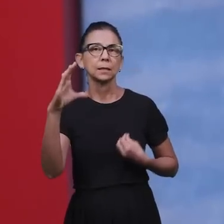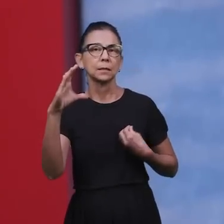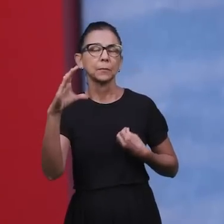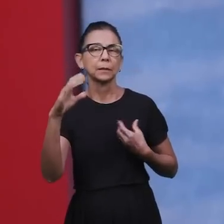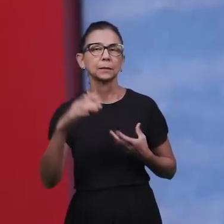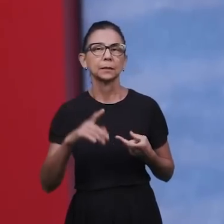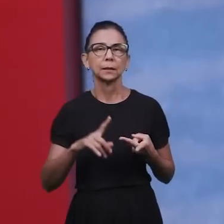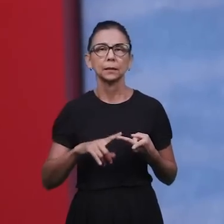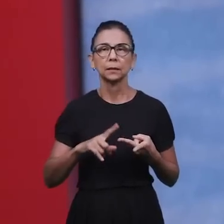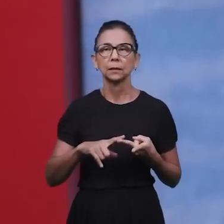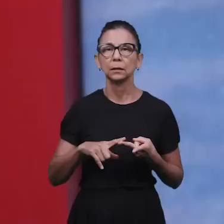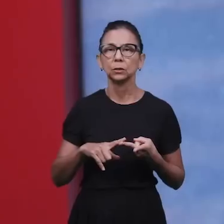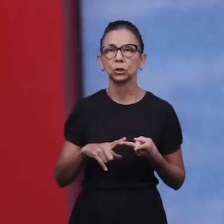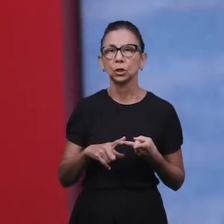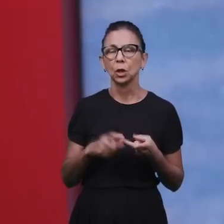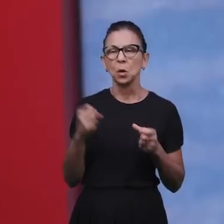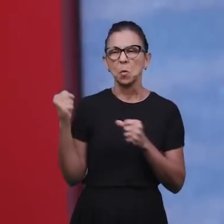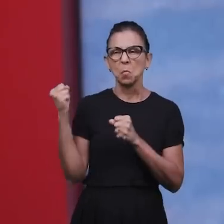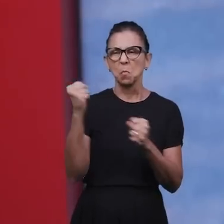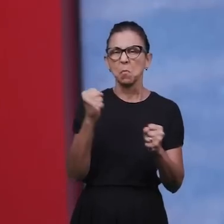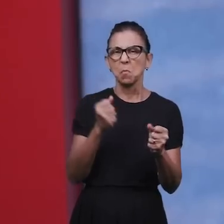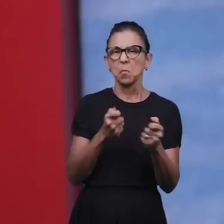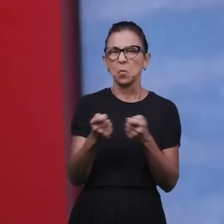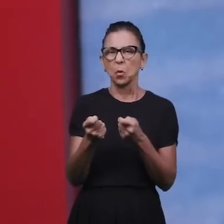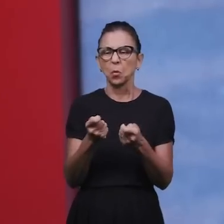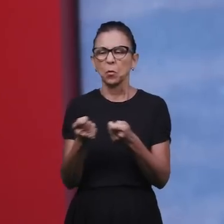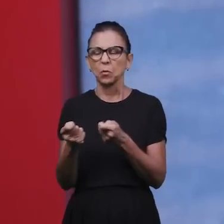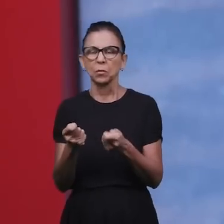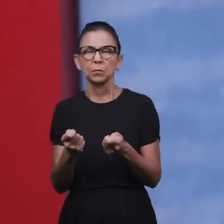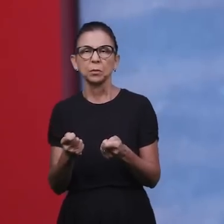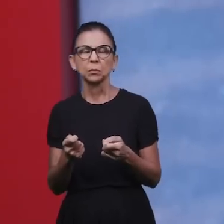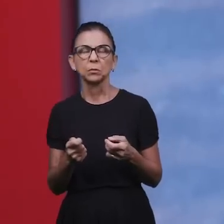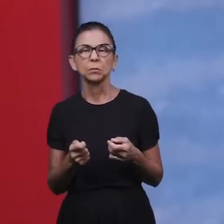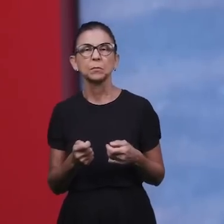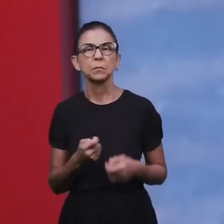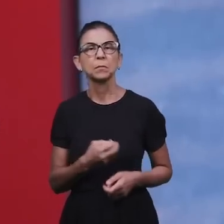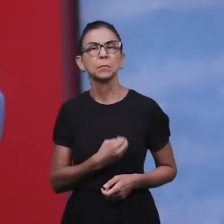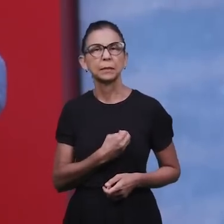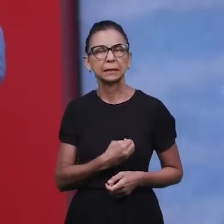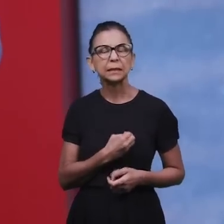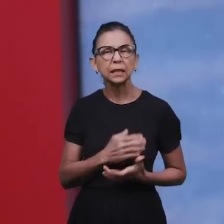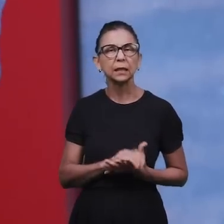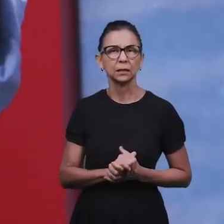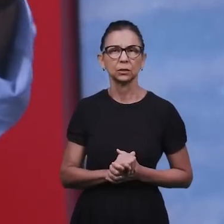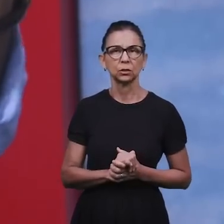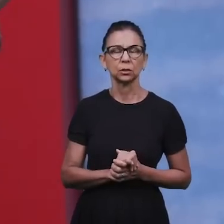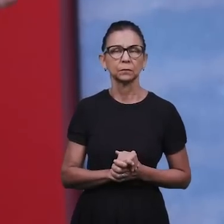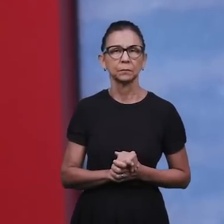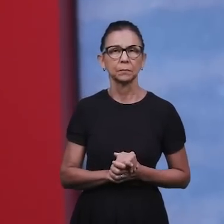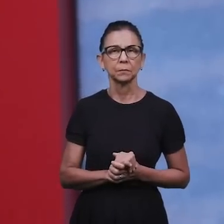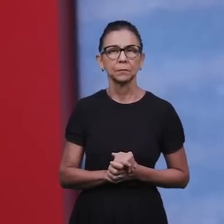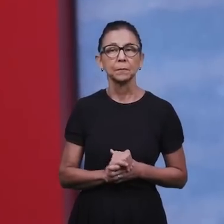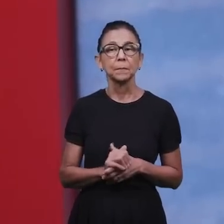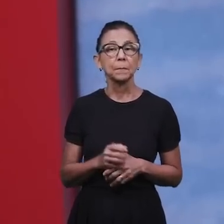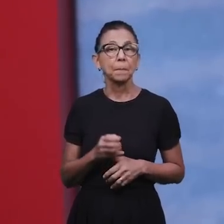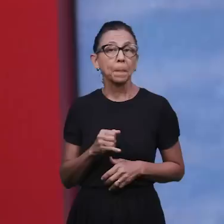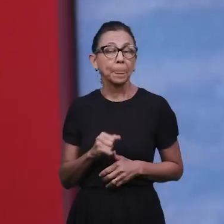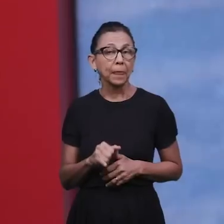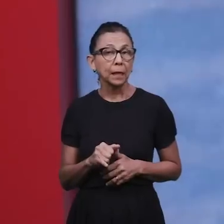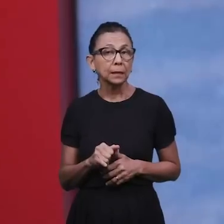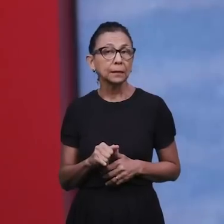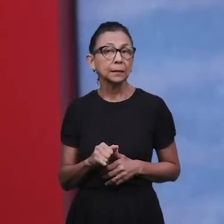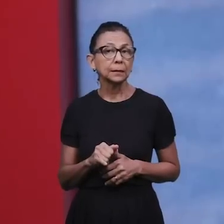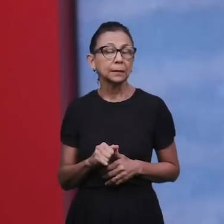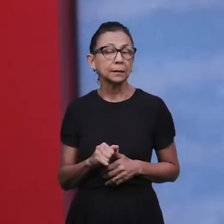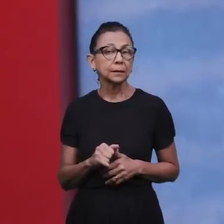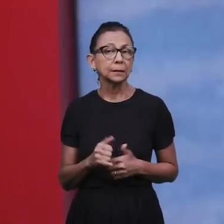está presente, em que o poder econômico está presente, em que todos esses elementos estão presentes. E